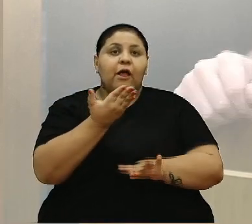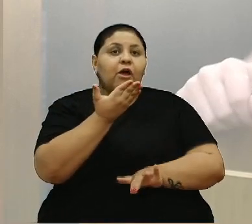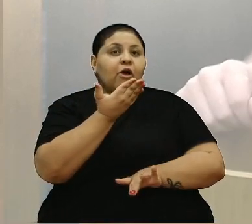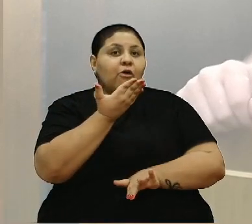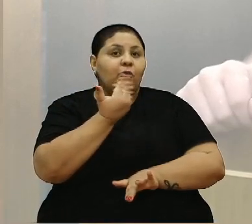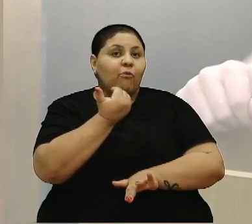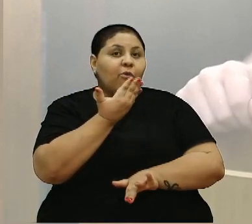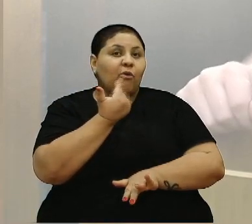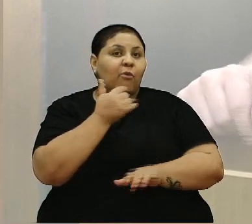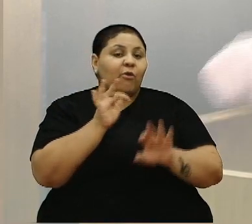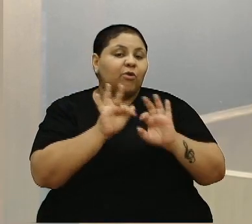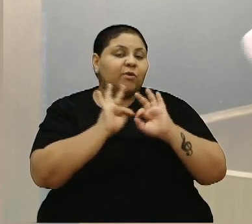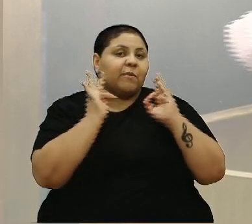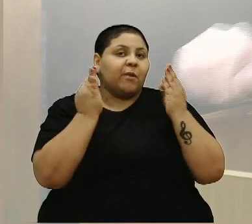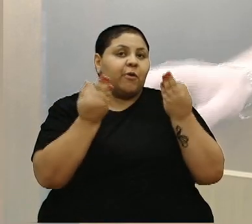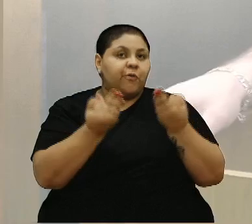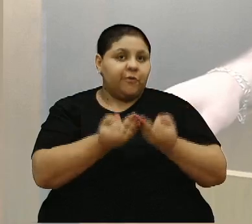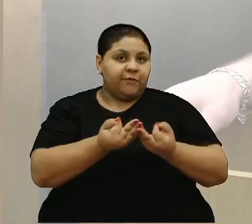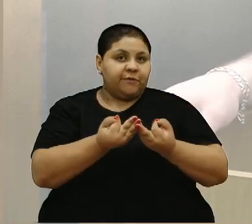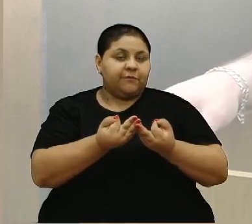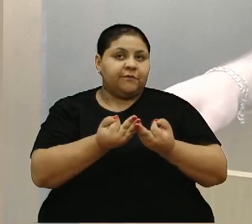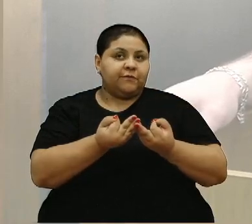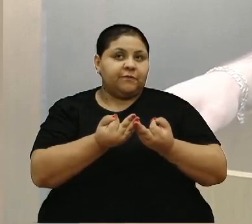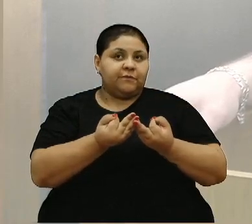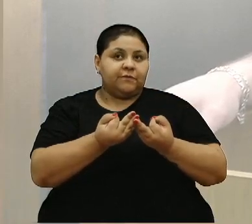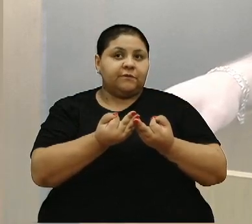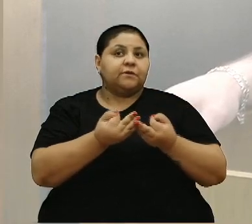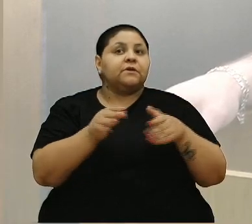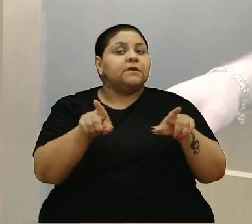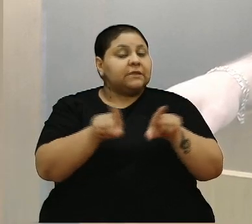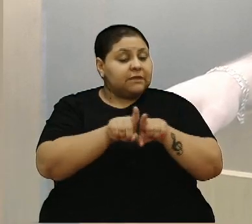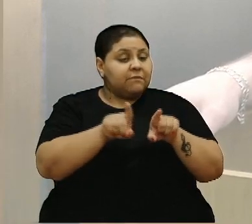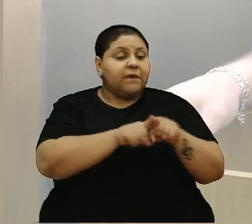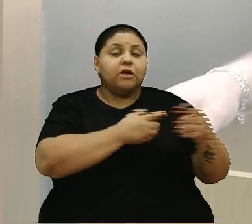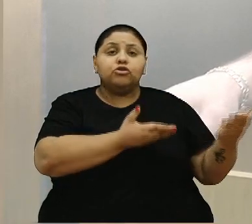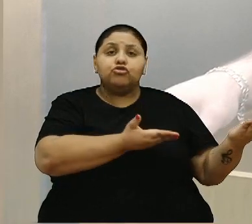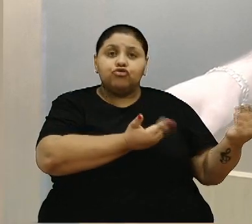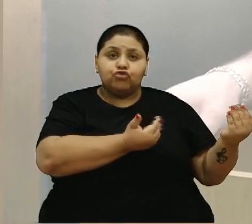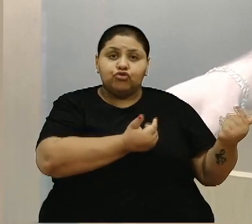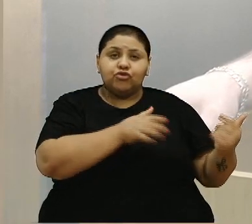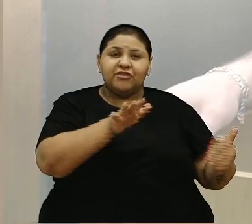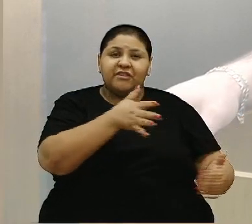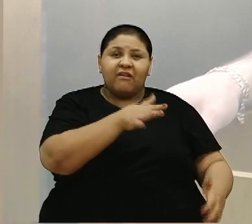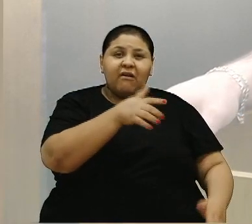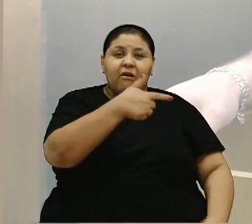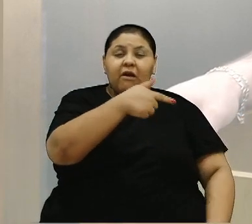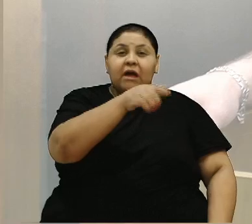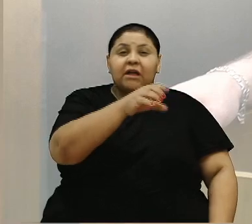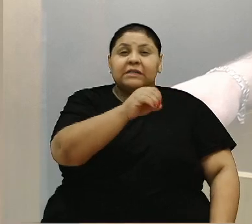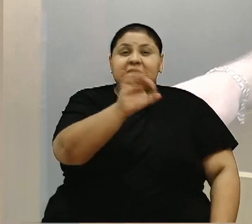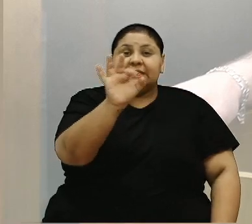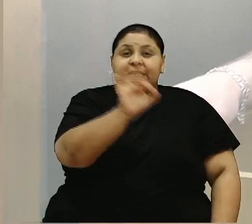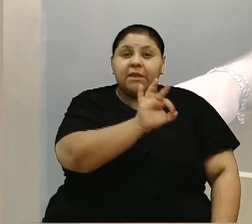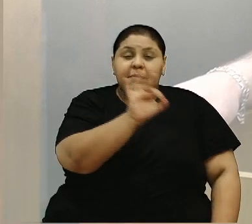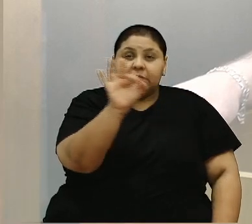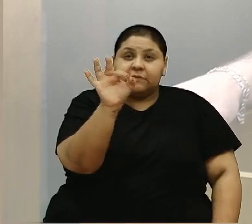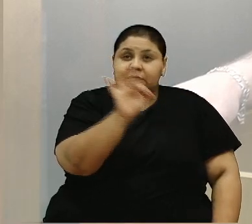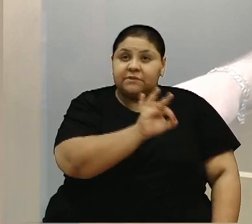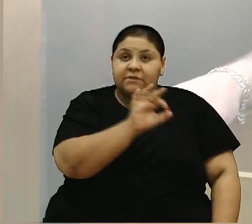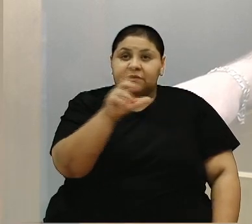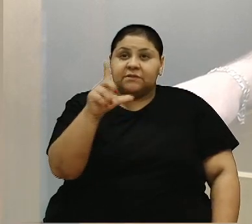suas famílias. A predominância também é de jovens. Cerca de 70%